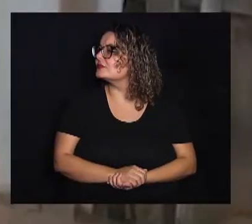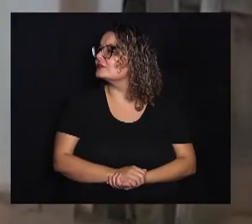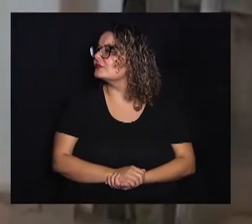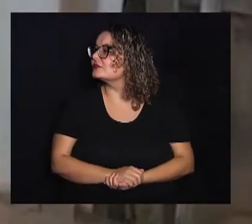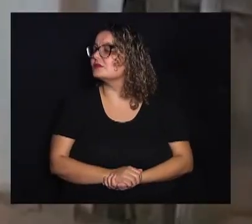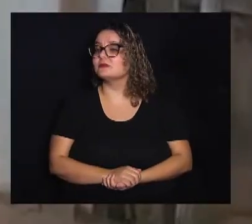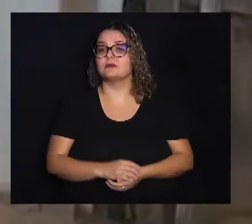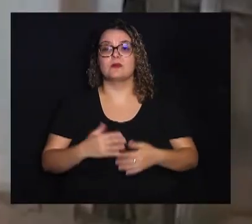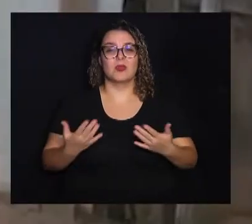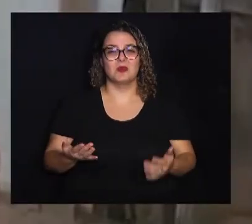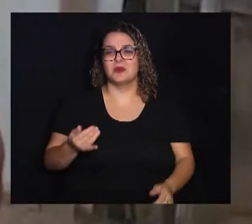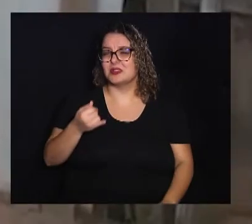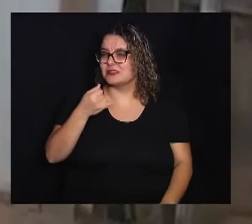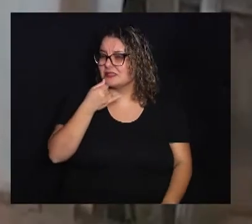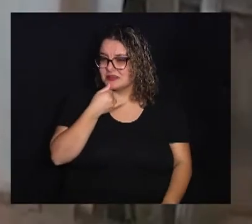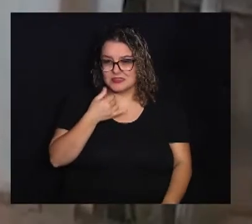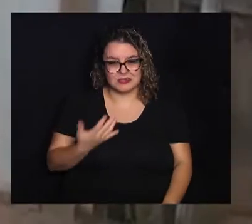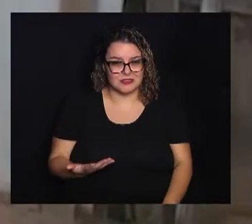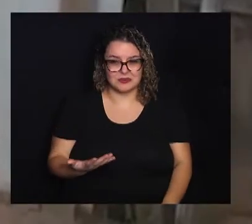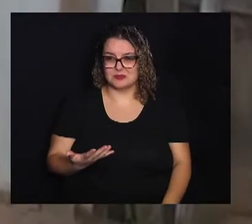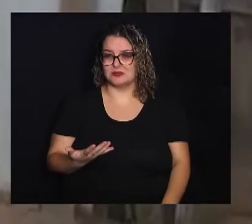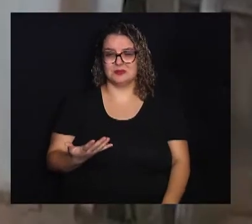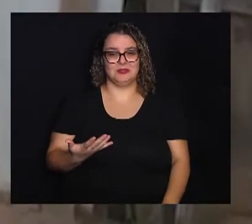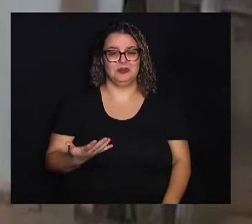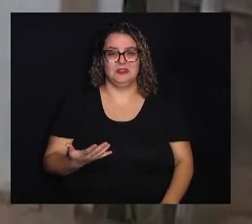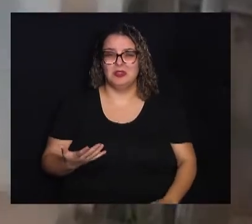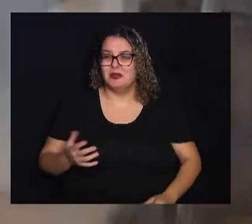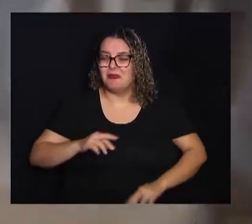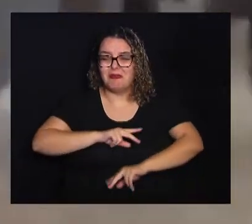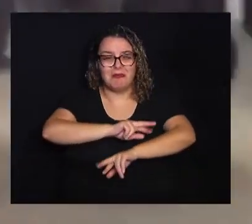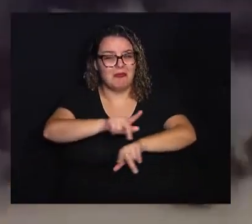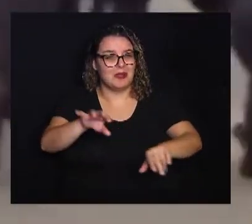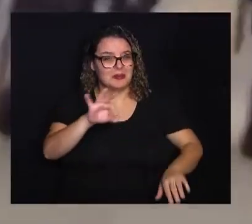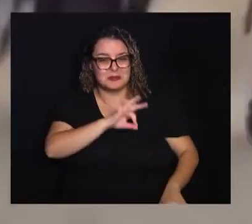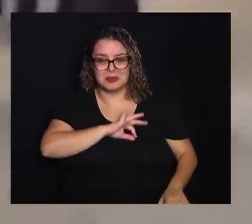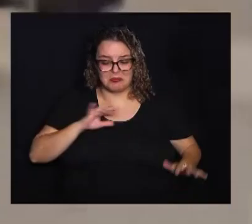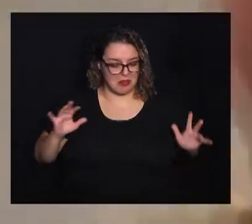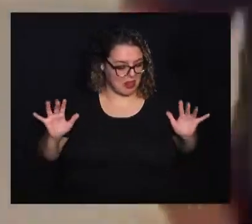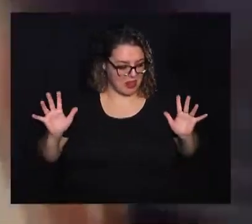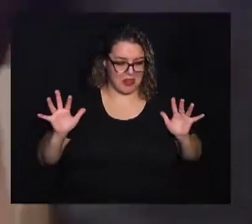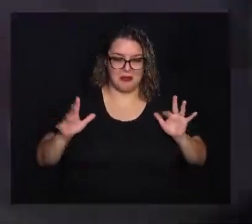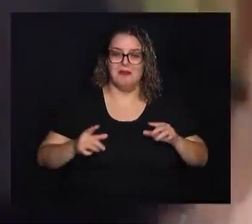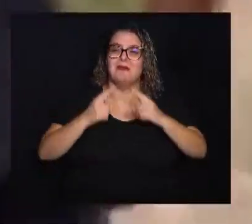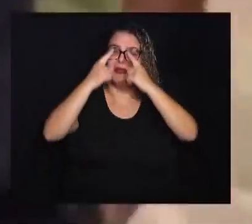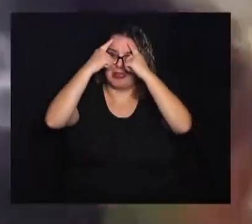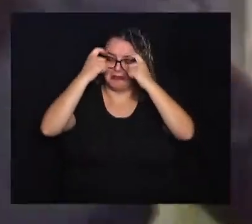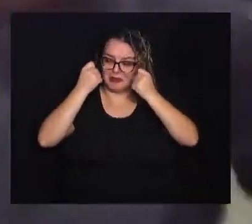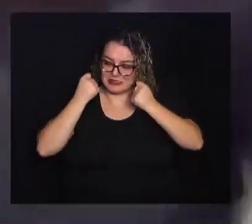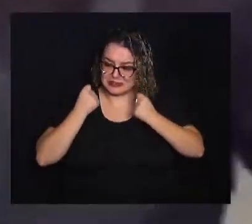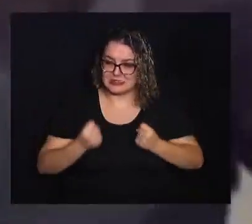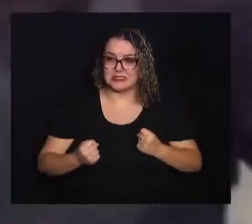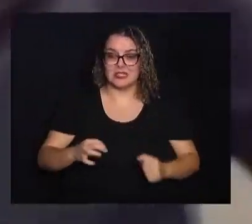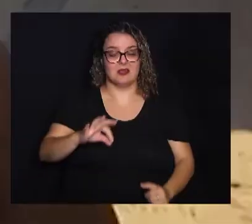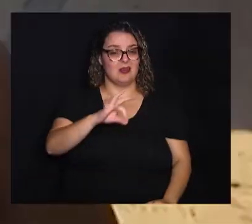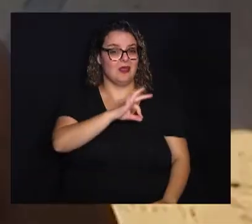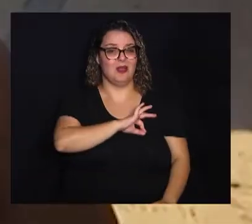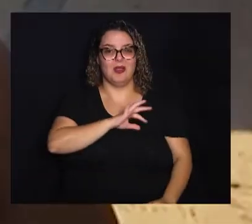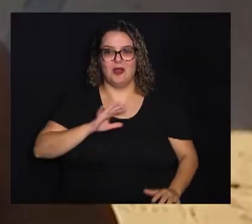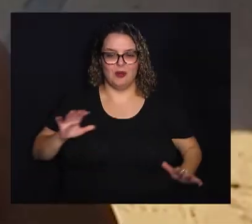Foi um dia muito triste, na hora que os policiais chegou, era muito policial, foi bem violento. A polícia